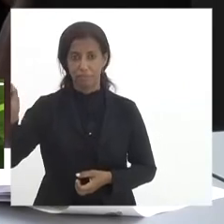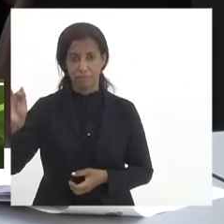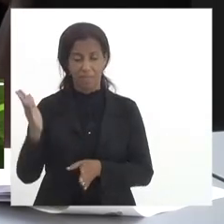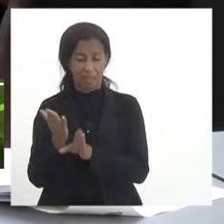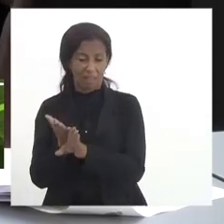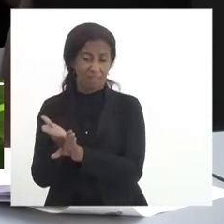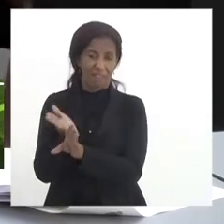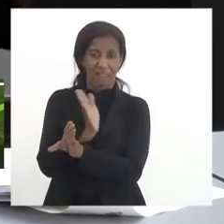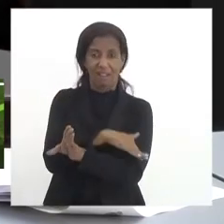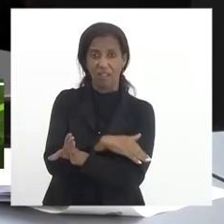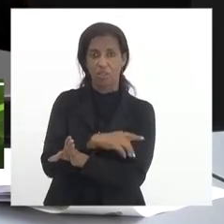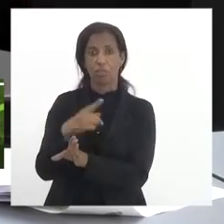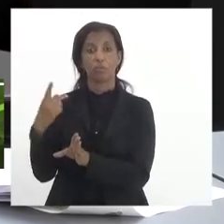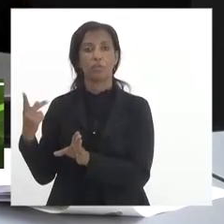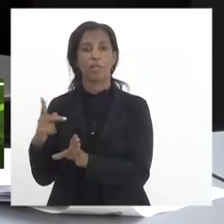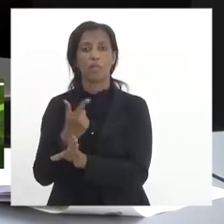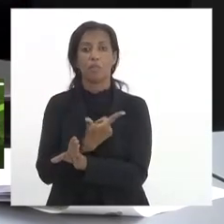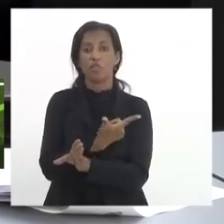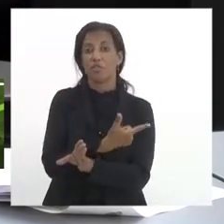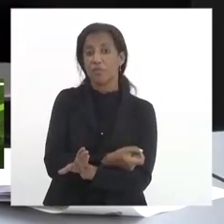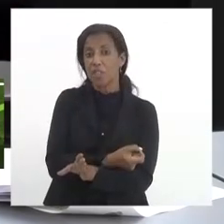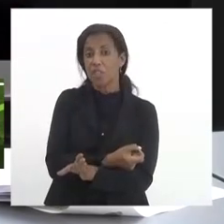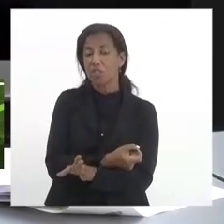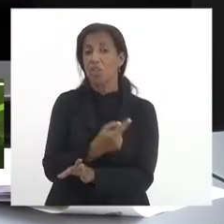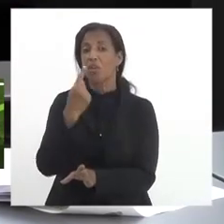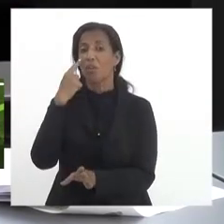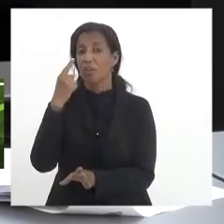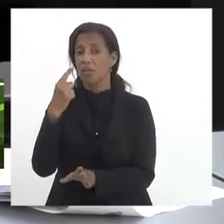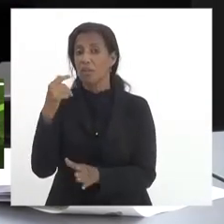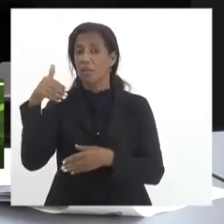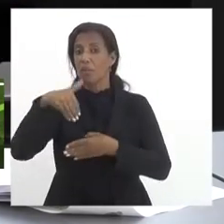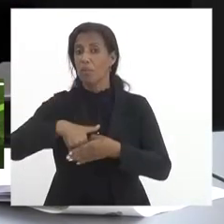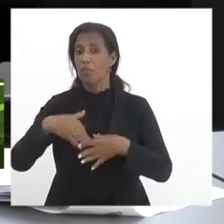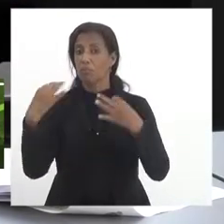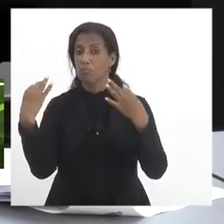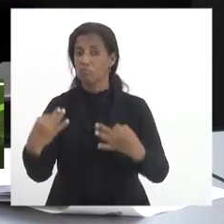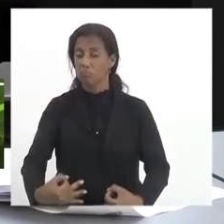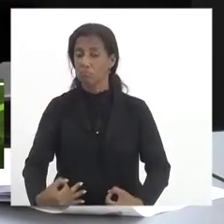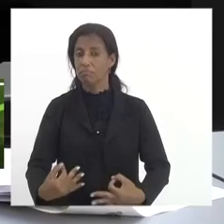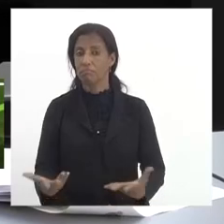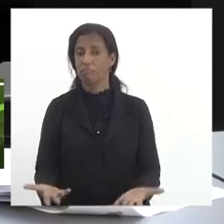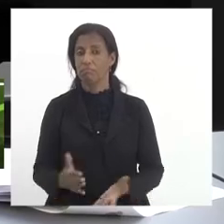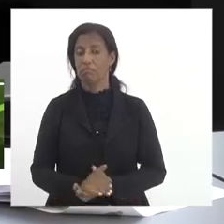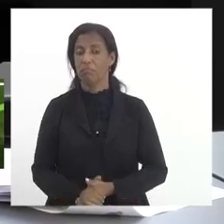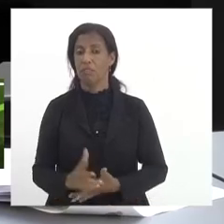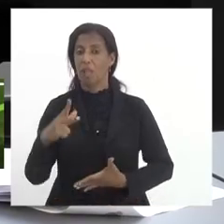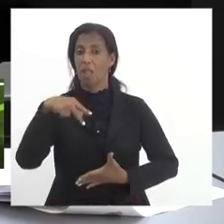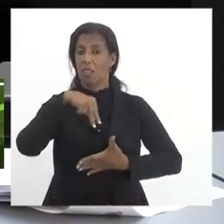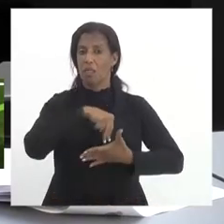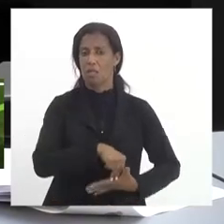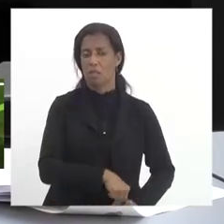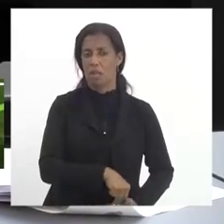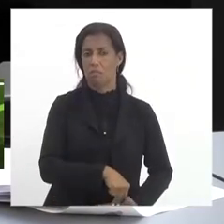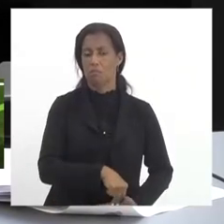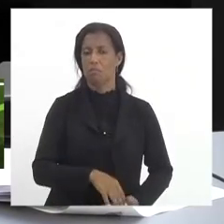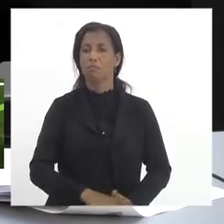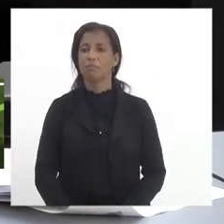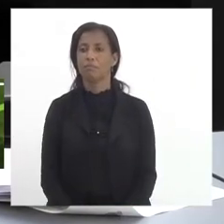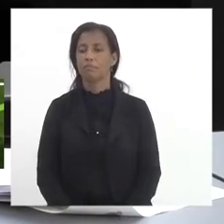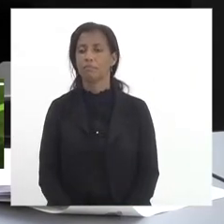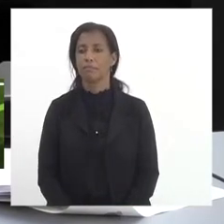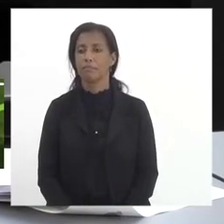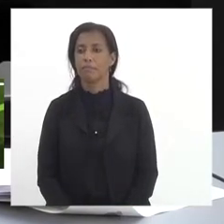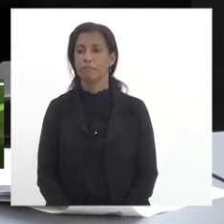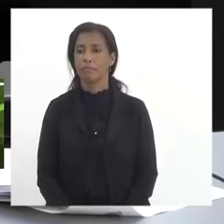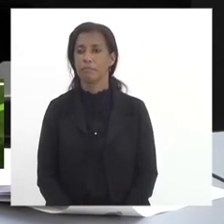de 2020. E eu quero ver se o voto correto não será a anexação. Tá bom, tá certo.